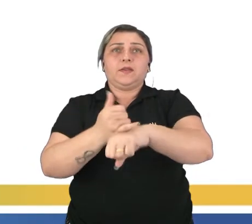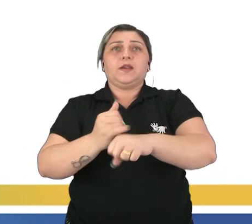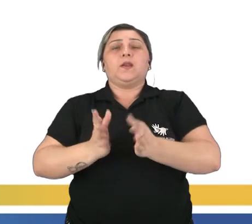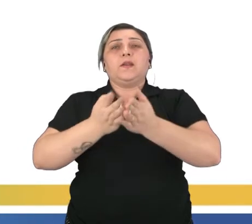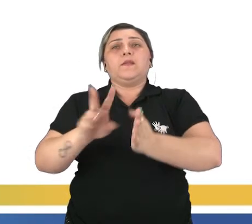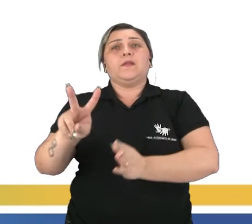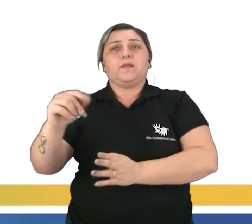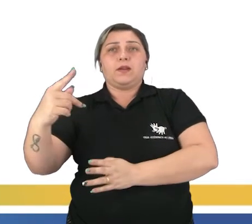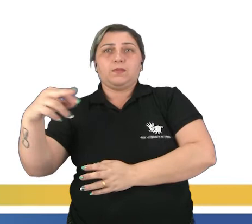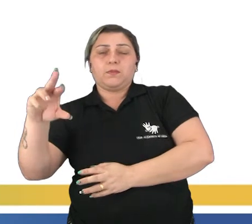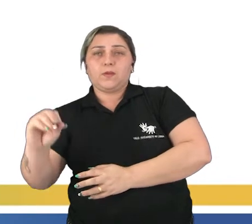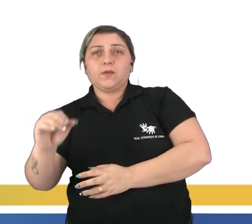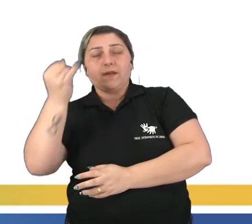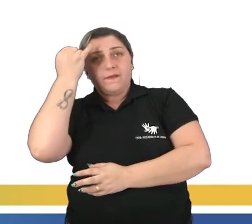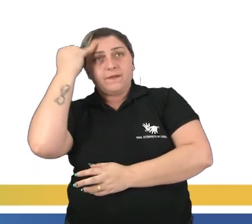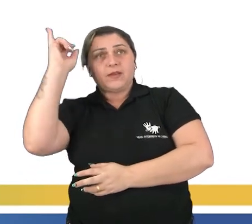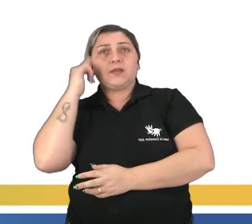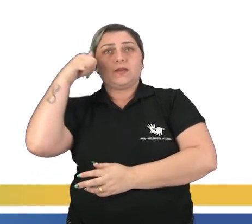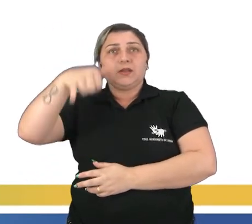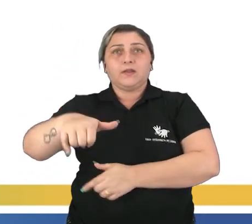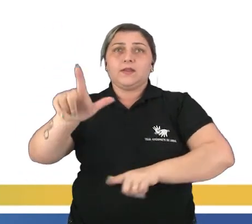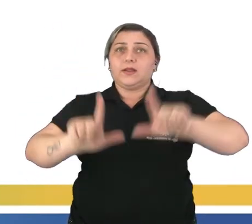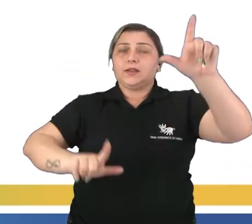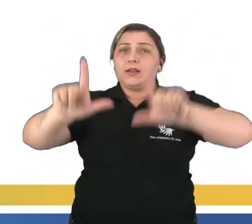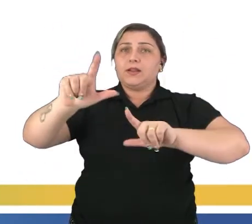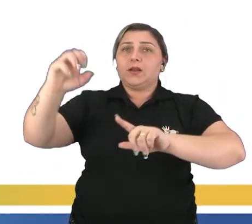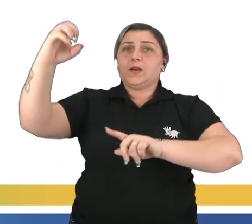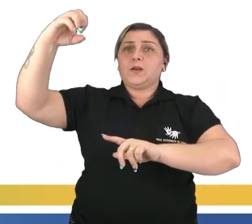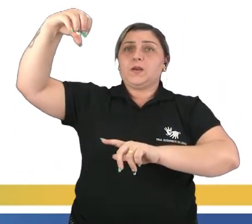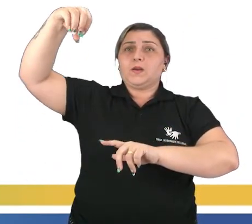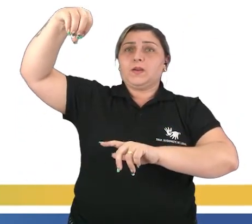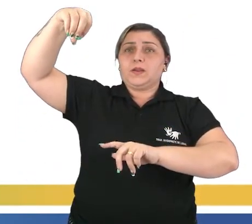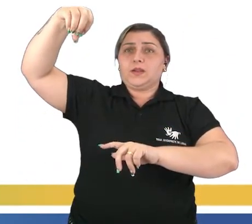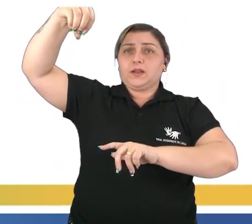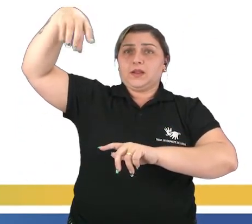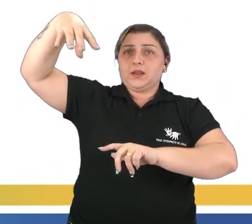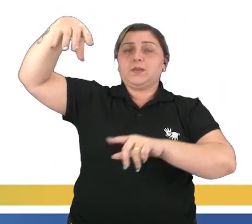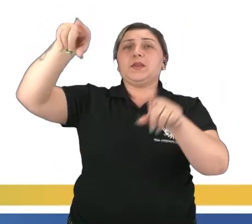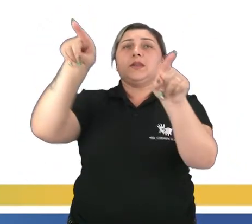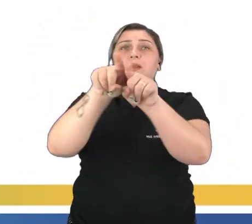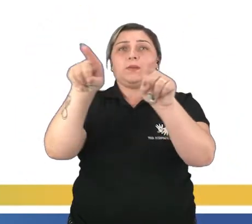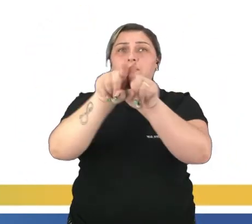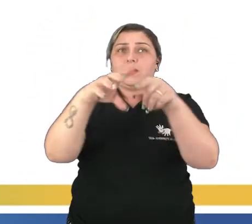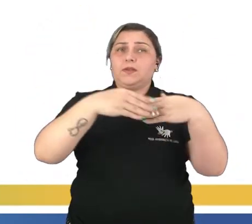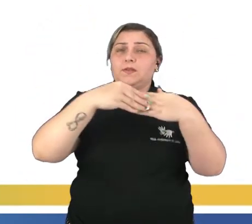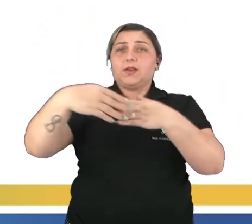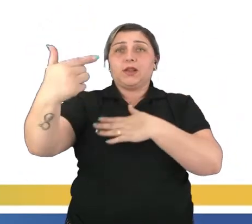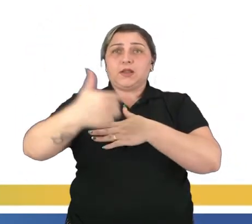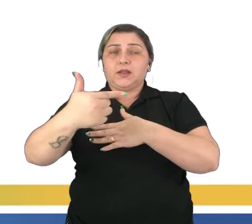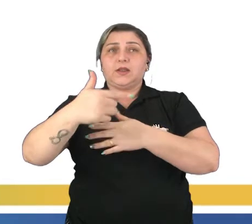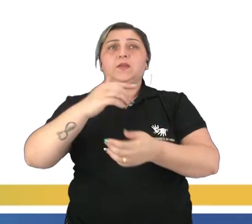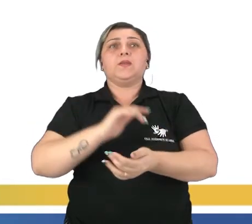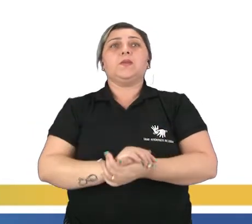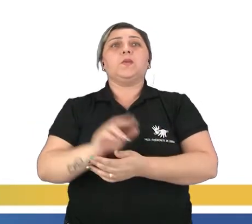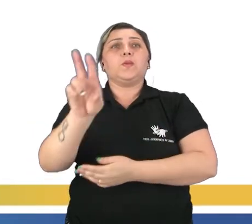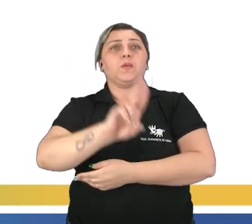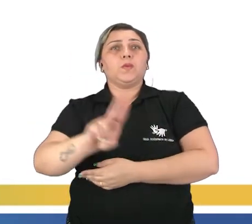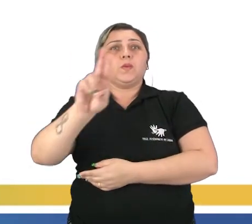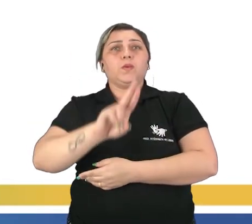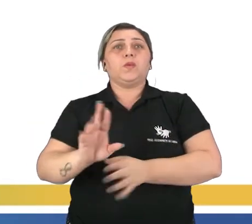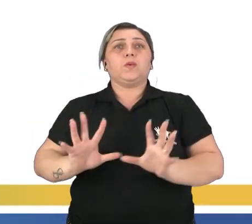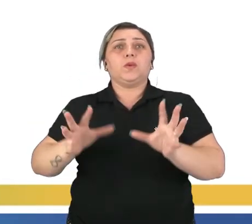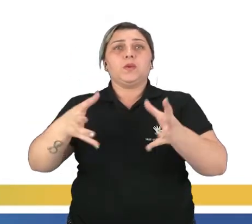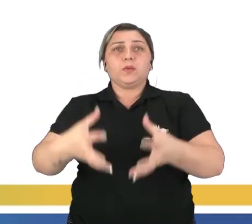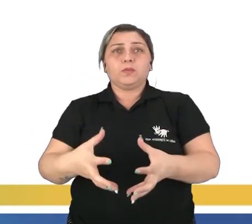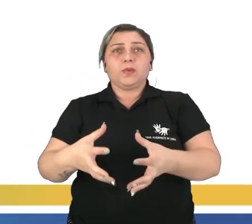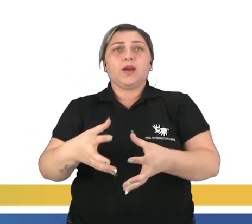a invenção do telefone, da televisão e da lâmpada incandescente, que também vieram nessa segunda fase, o uso de